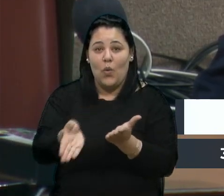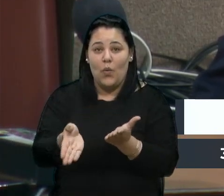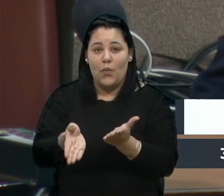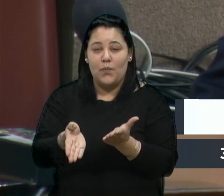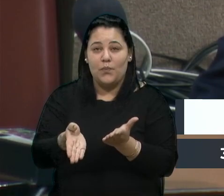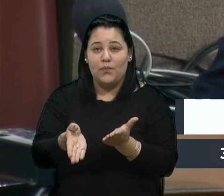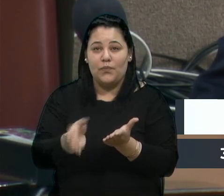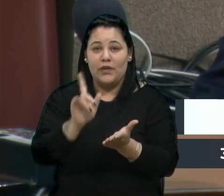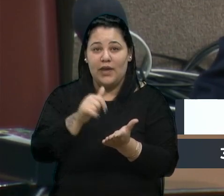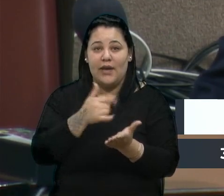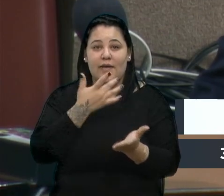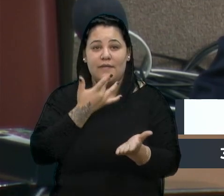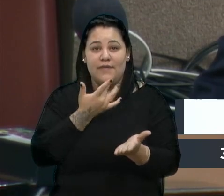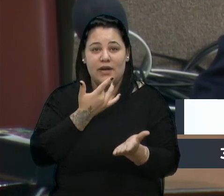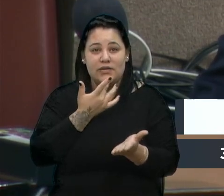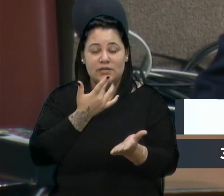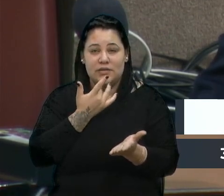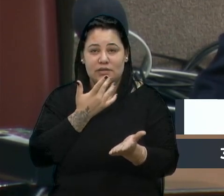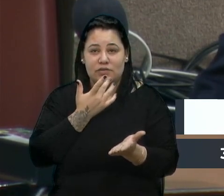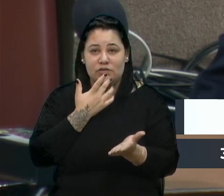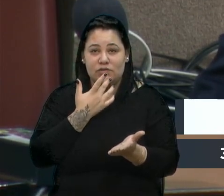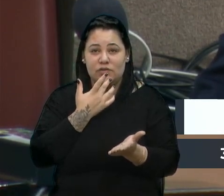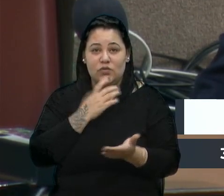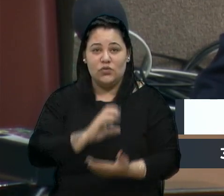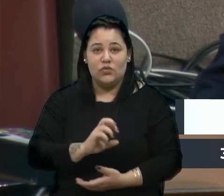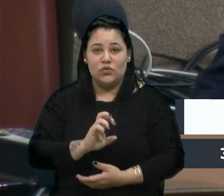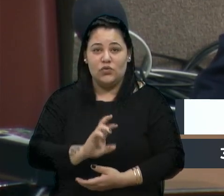a facilitação do crédito,